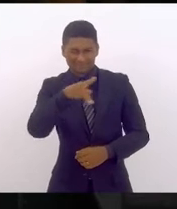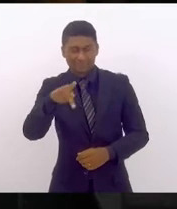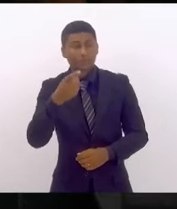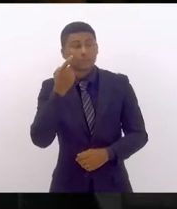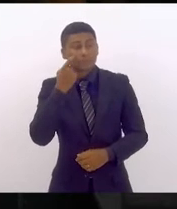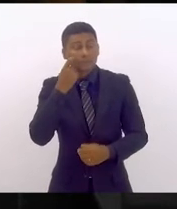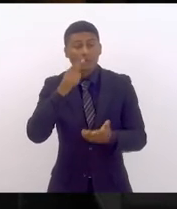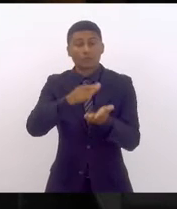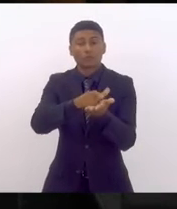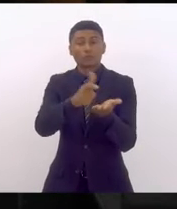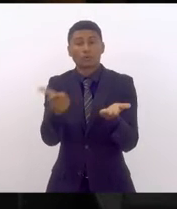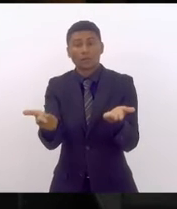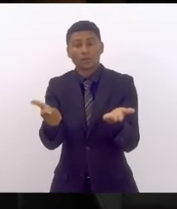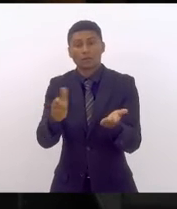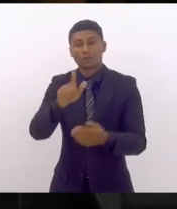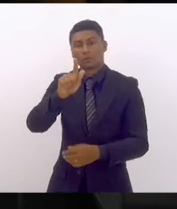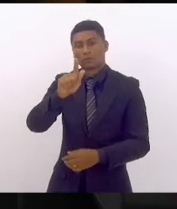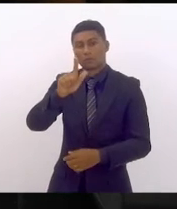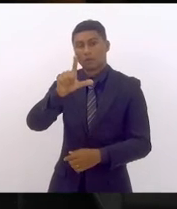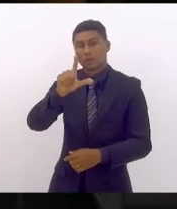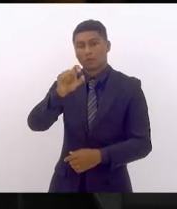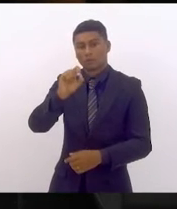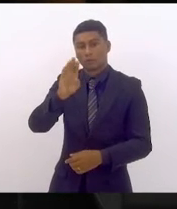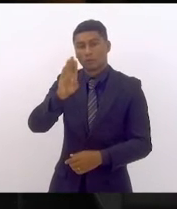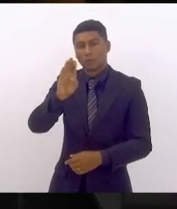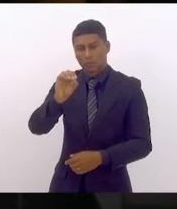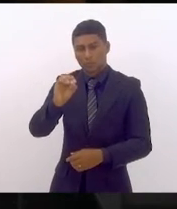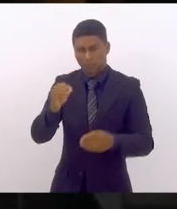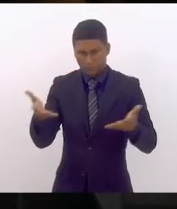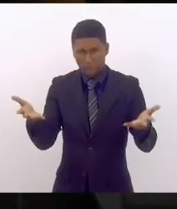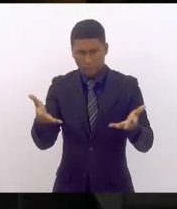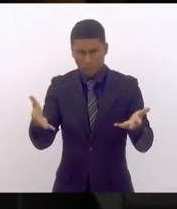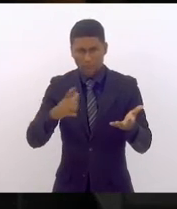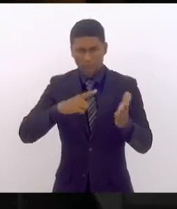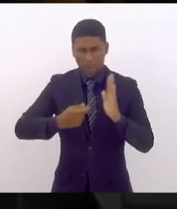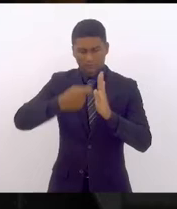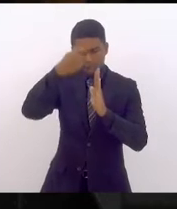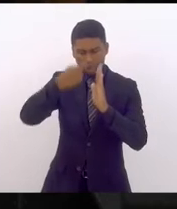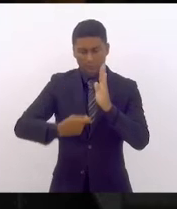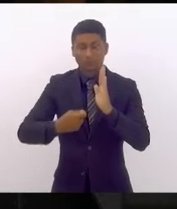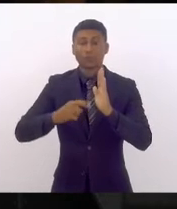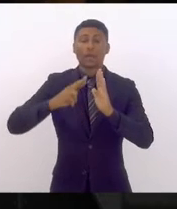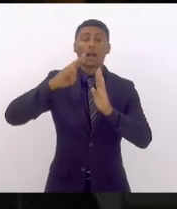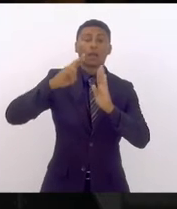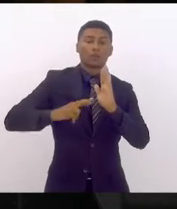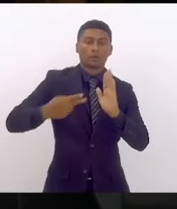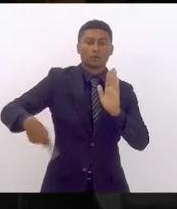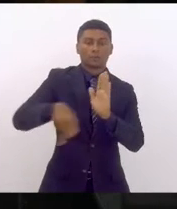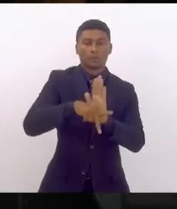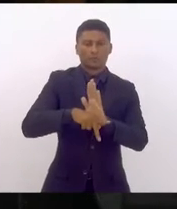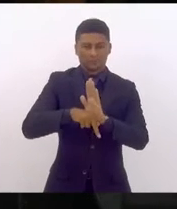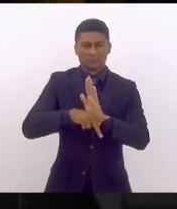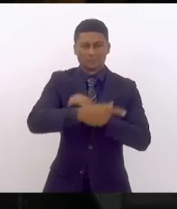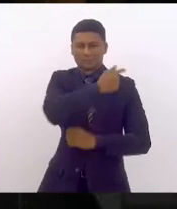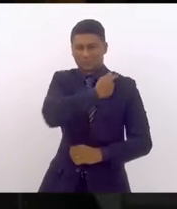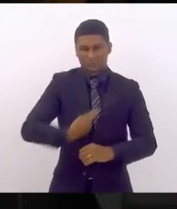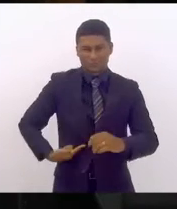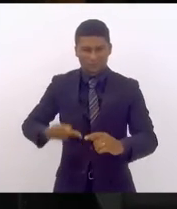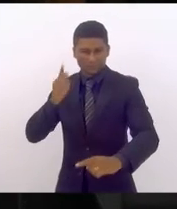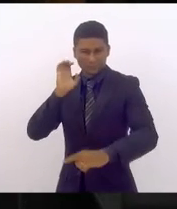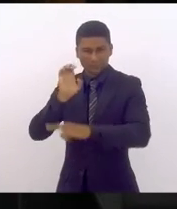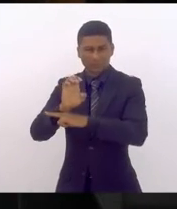Jornal O Globo de hoje que reproduz o relatório do Governo do Estado sobre a